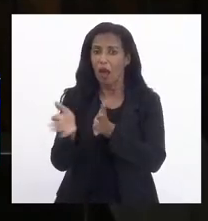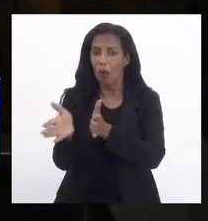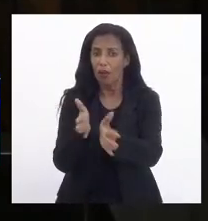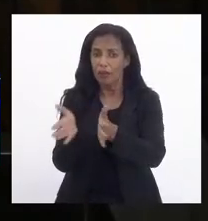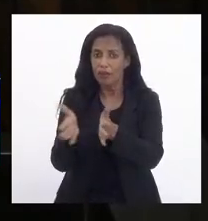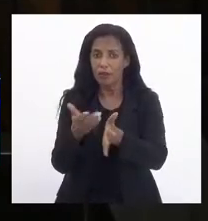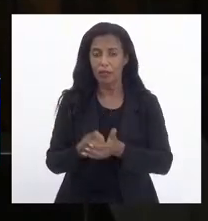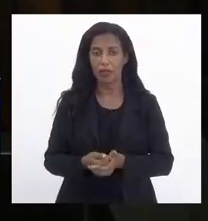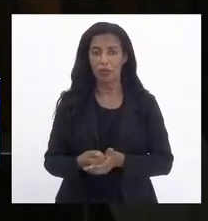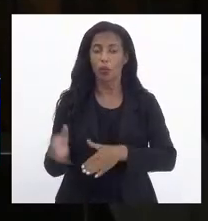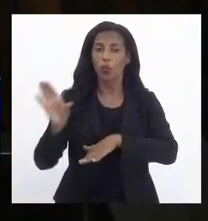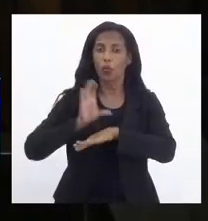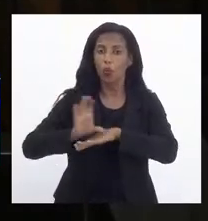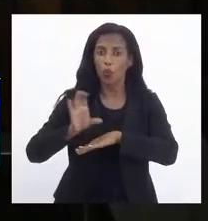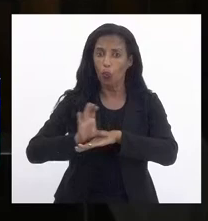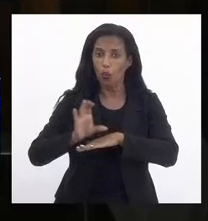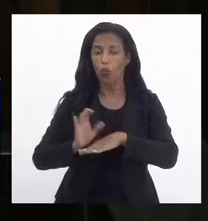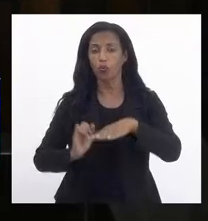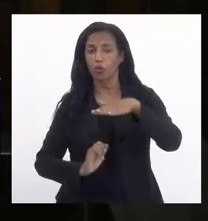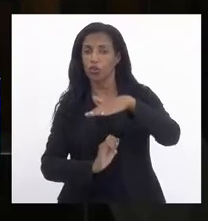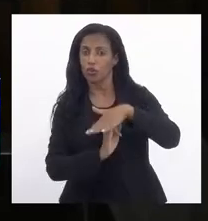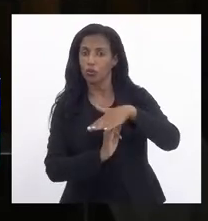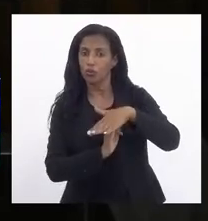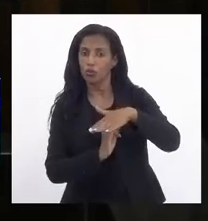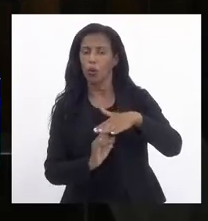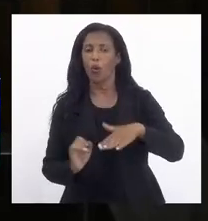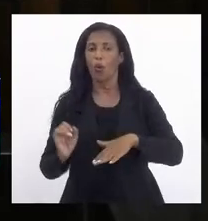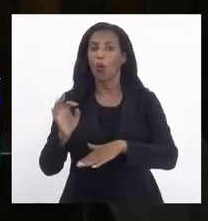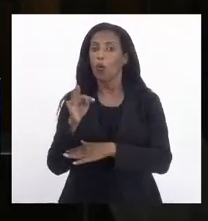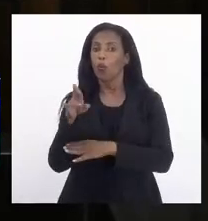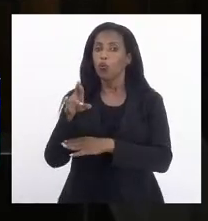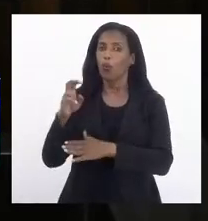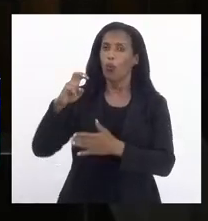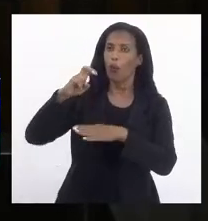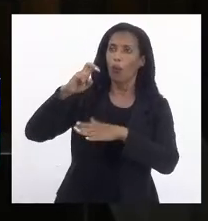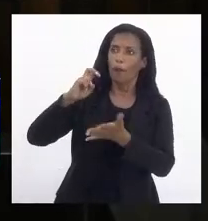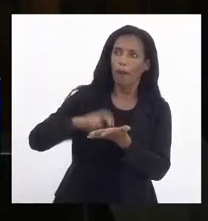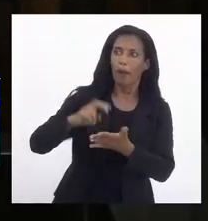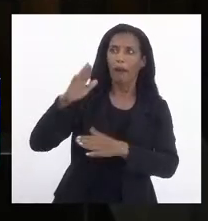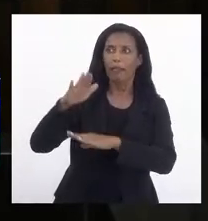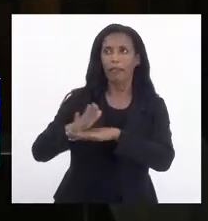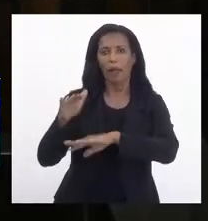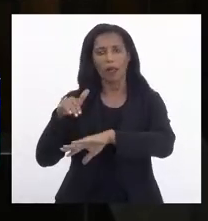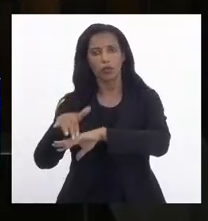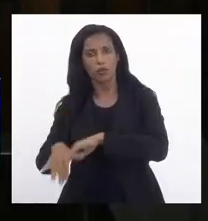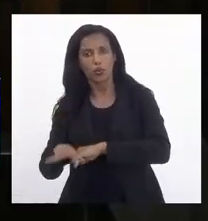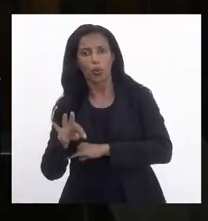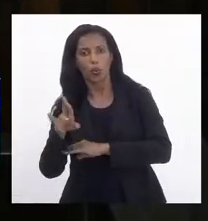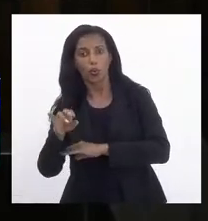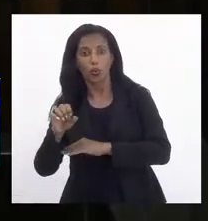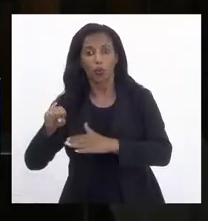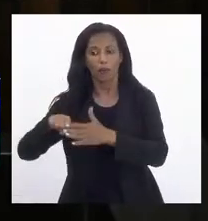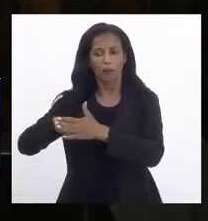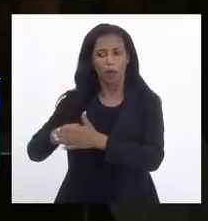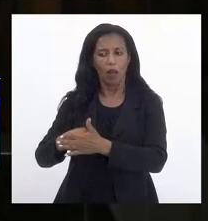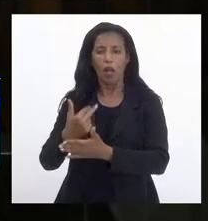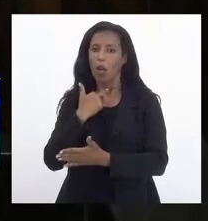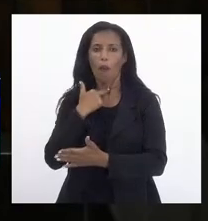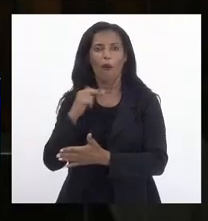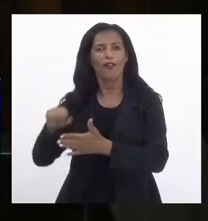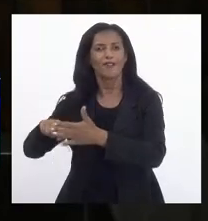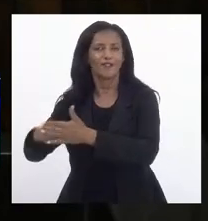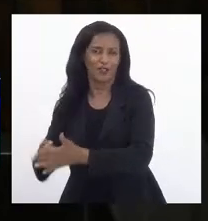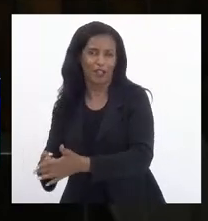alunos, o curso, a instituição, o turno de educação que está em processo de fechamento não pode ser